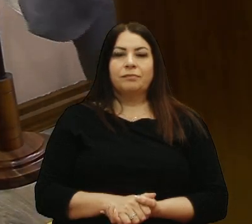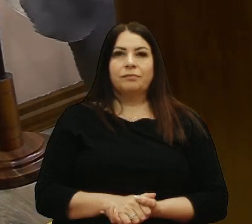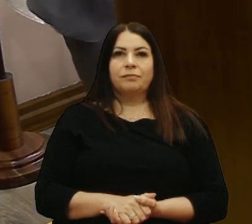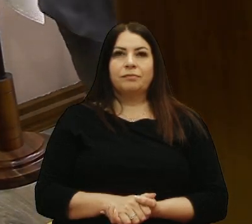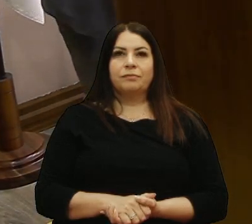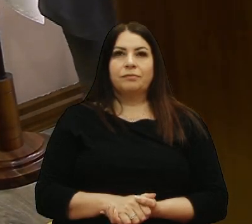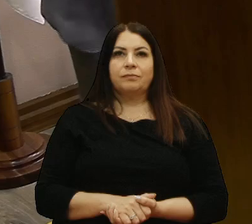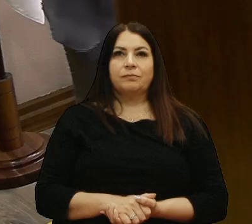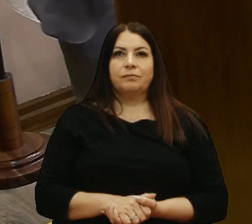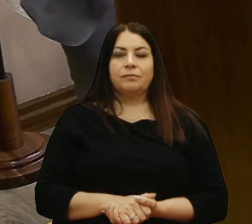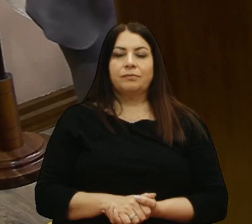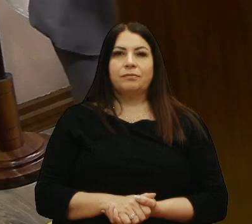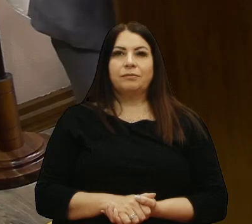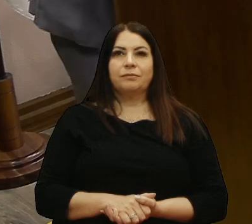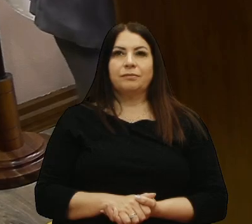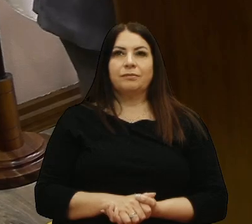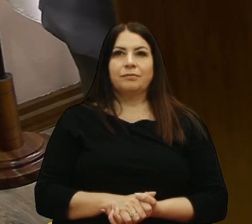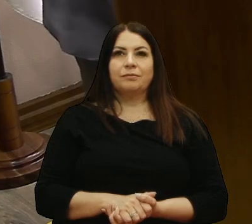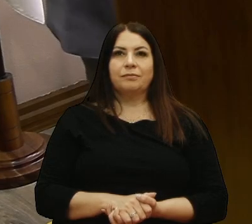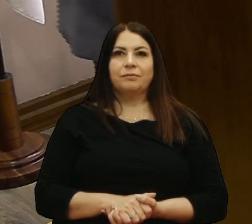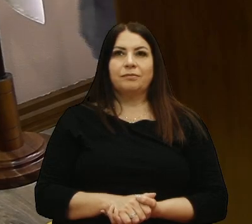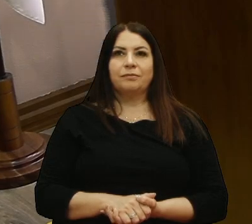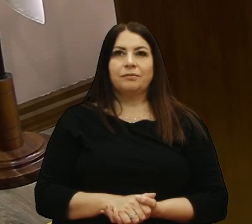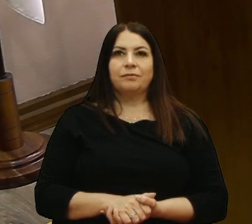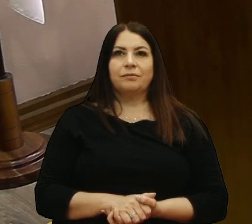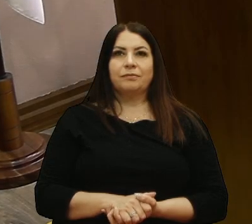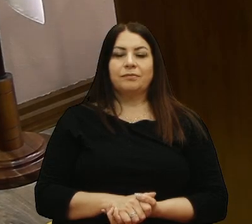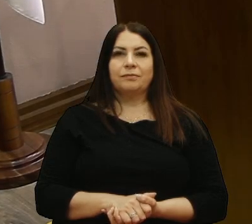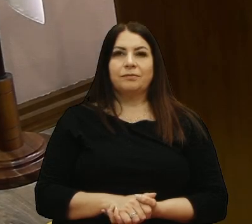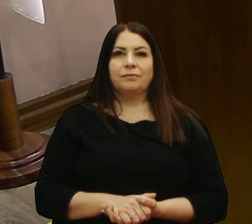eu te elogio tanto, cara.